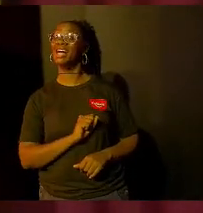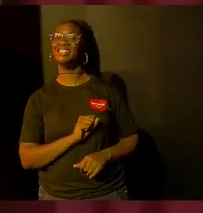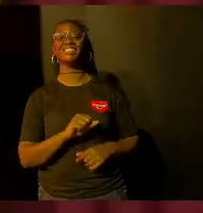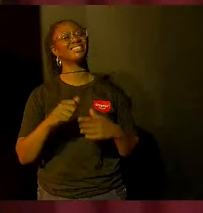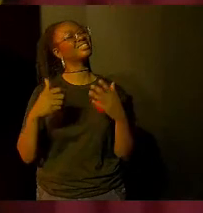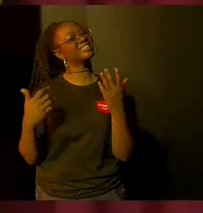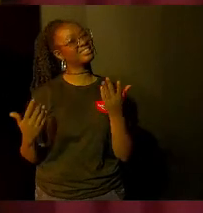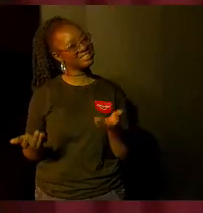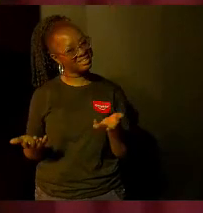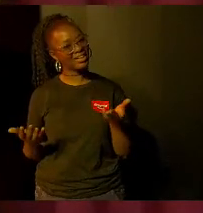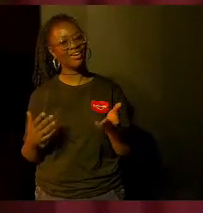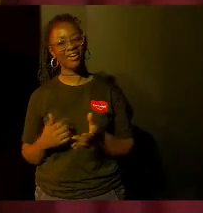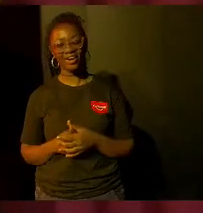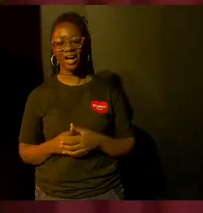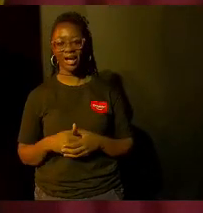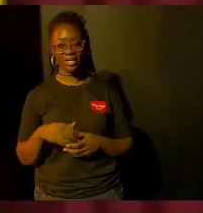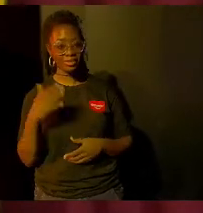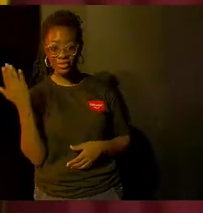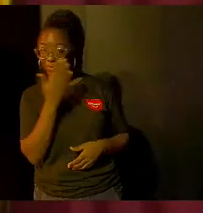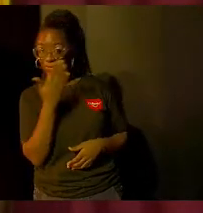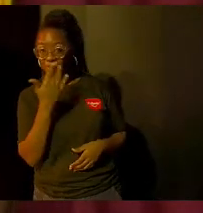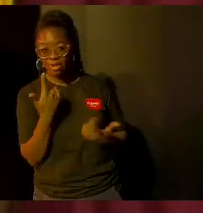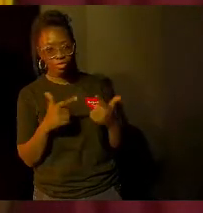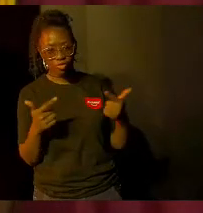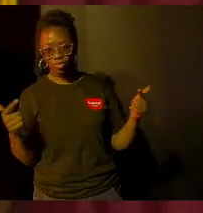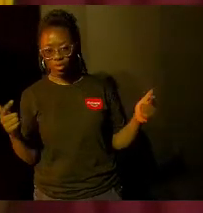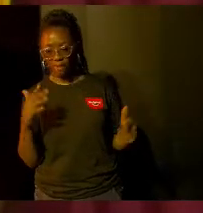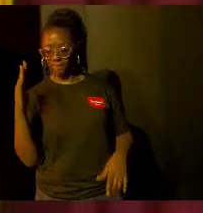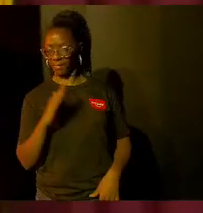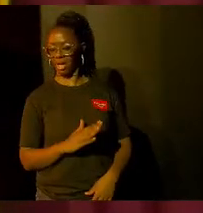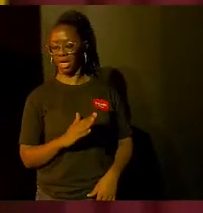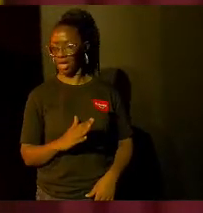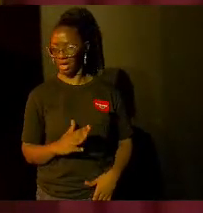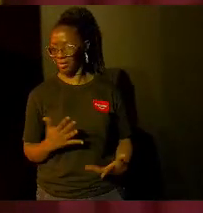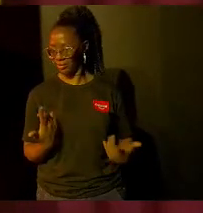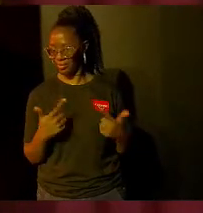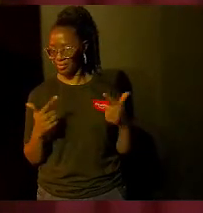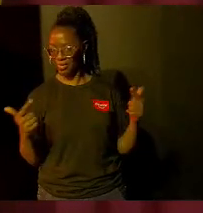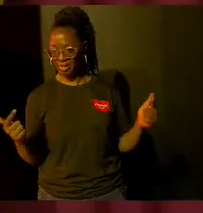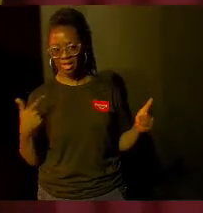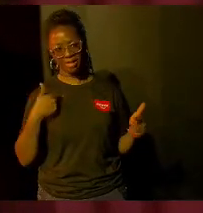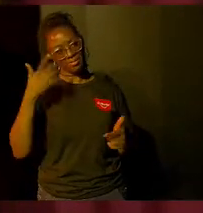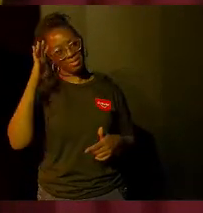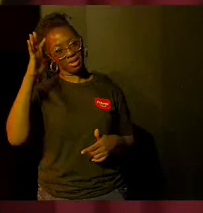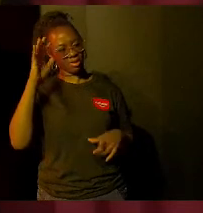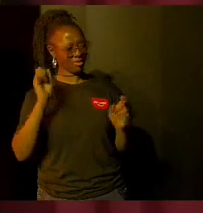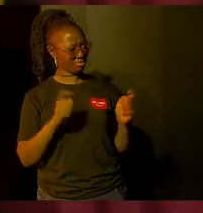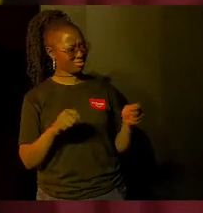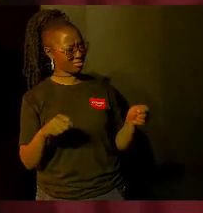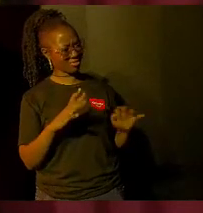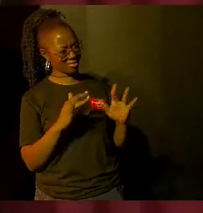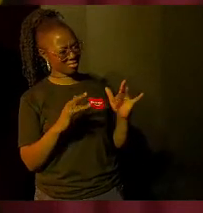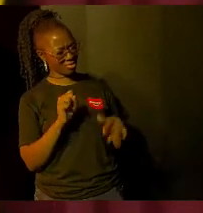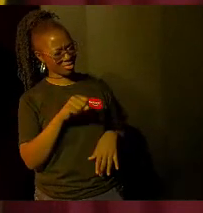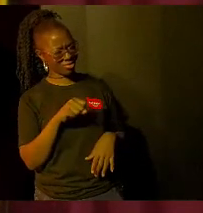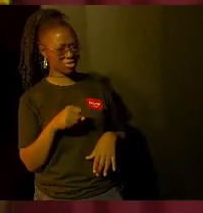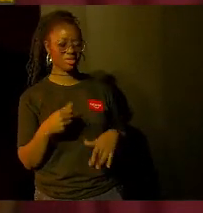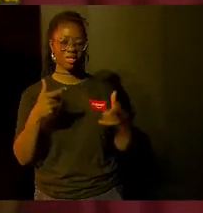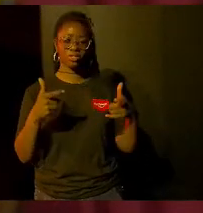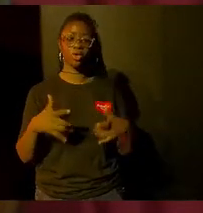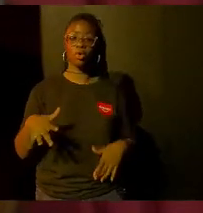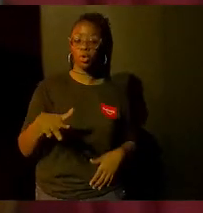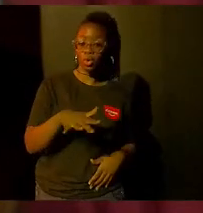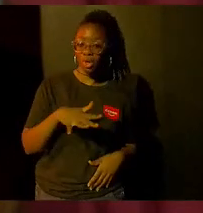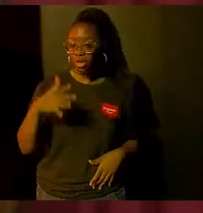né que não vê maldade e elabora também Ah ele também pode ser meu namorado o que que o namorado nesse lugar do